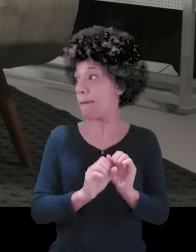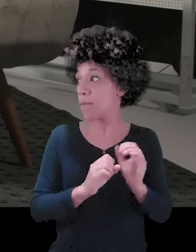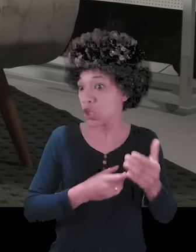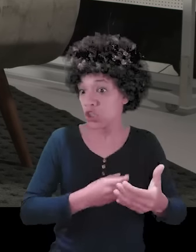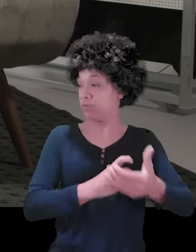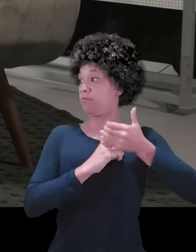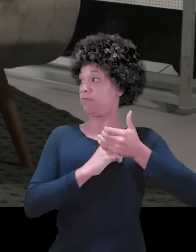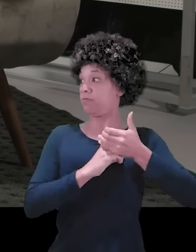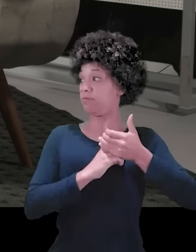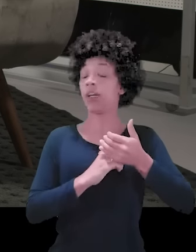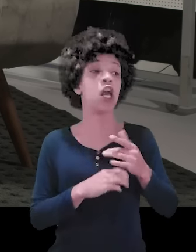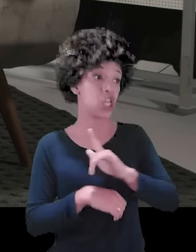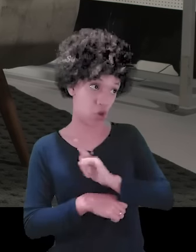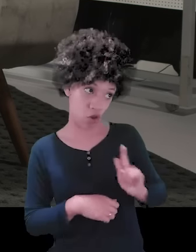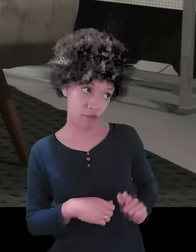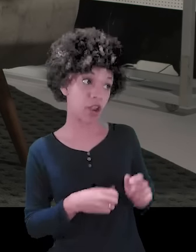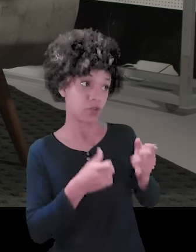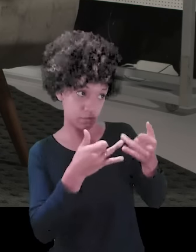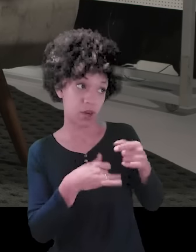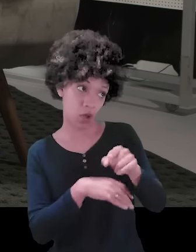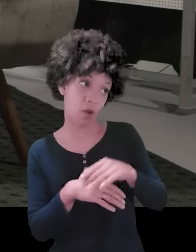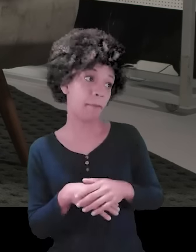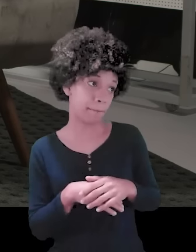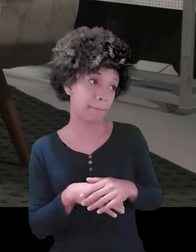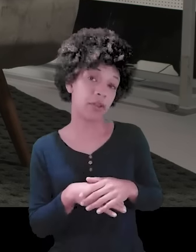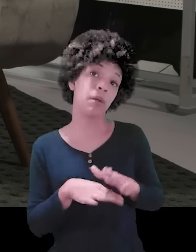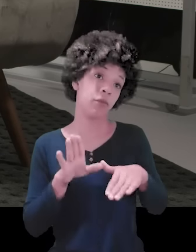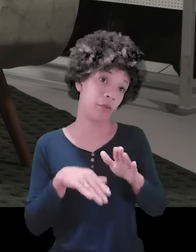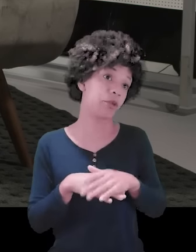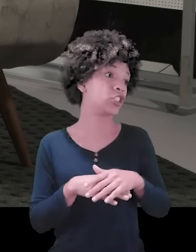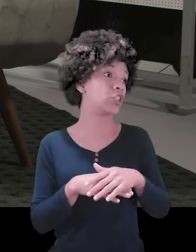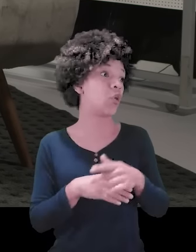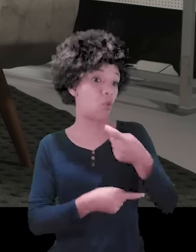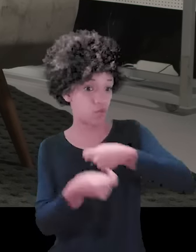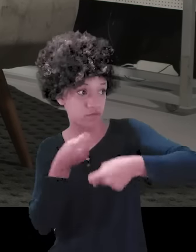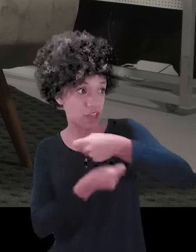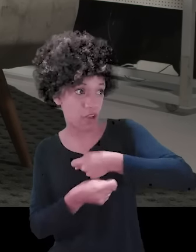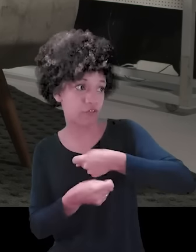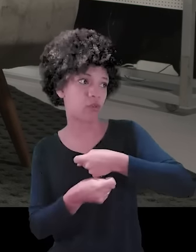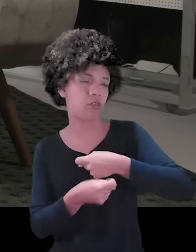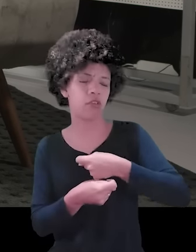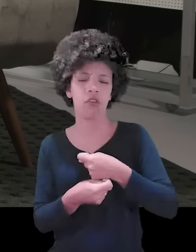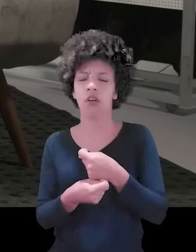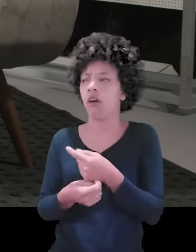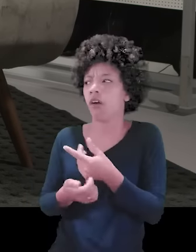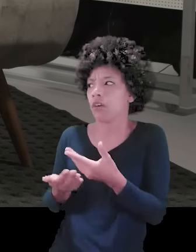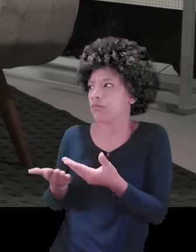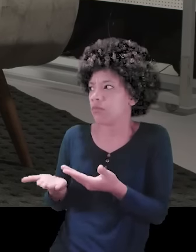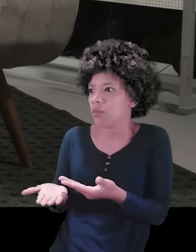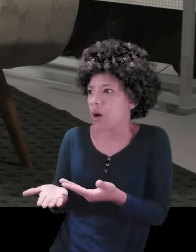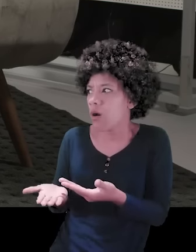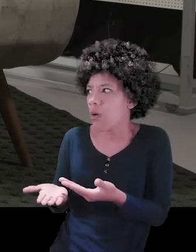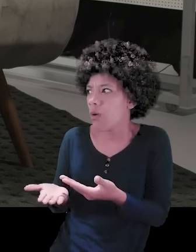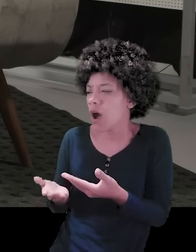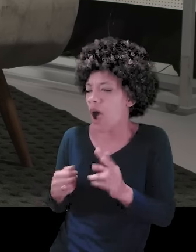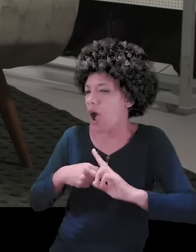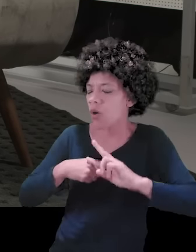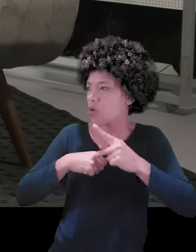um sequestro e o governo não falou Exatamente isso para ele que provavelmente tinha sido o tráfico Qual que é a